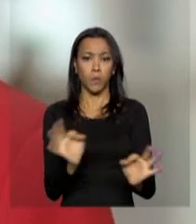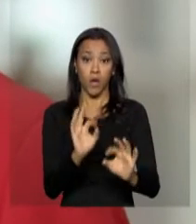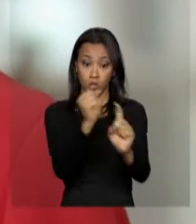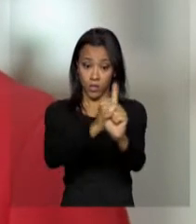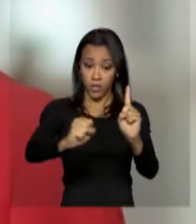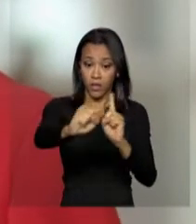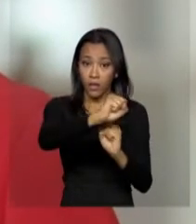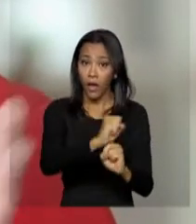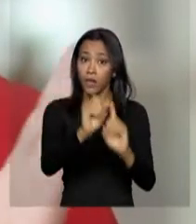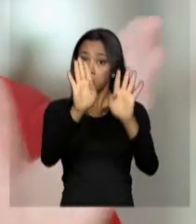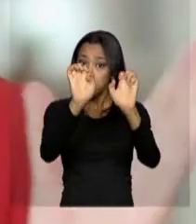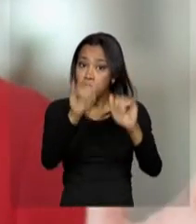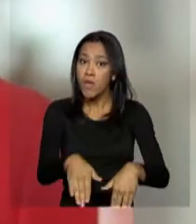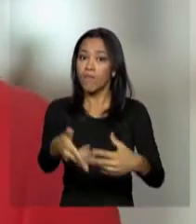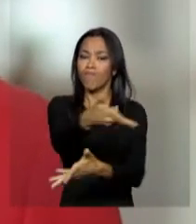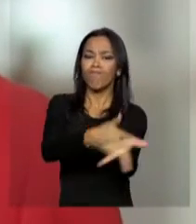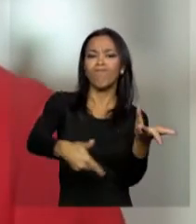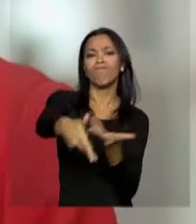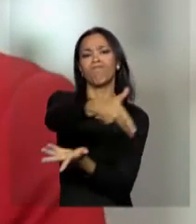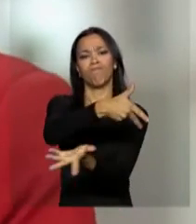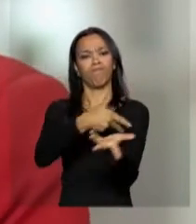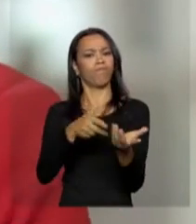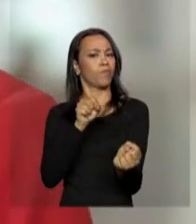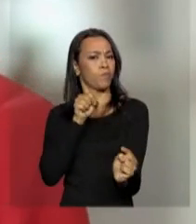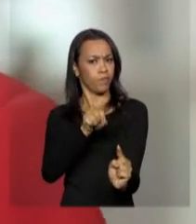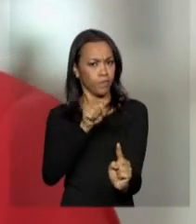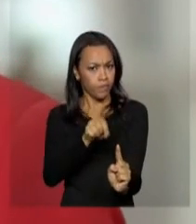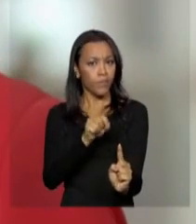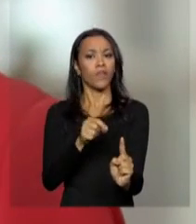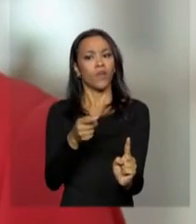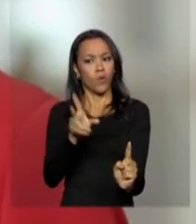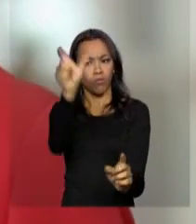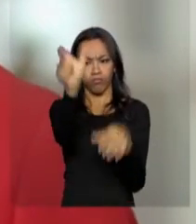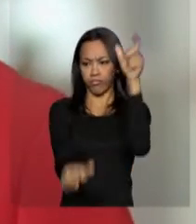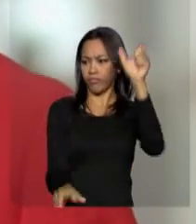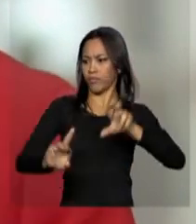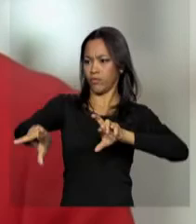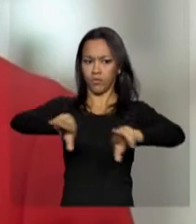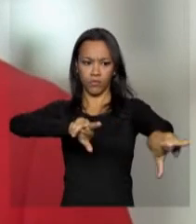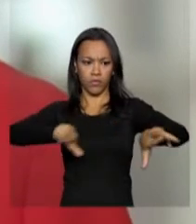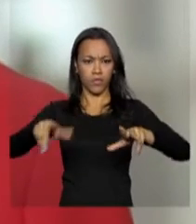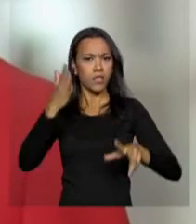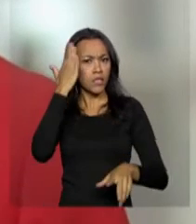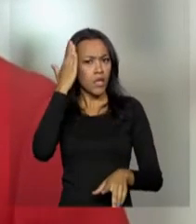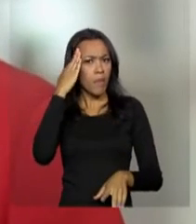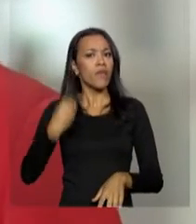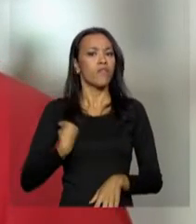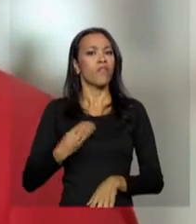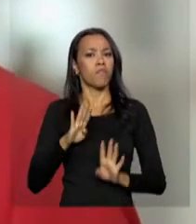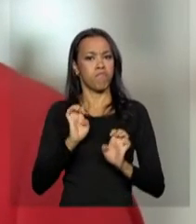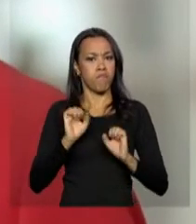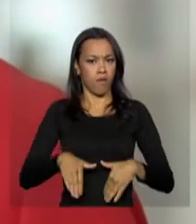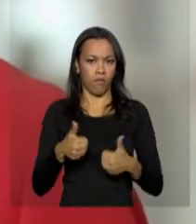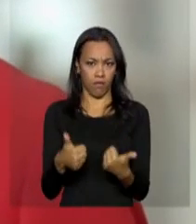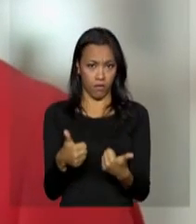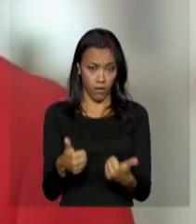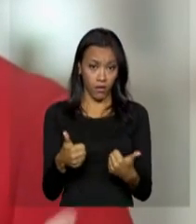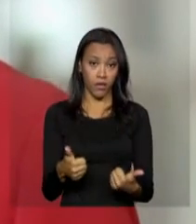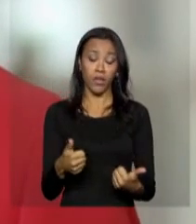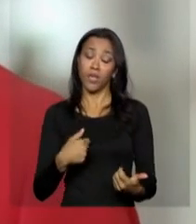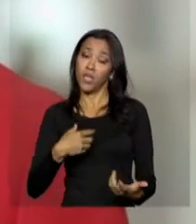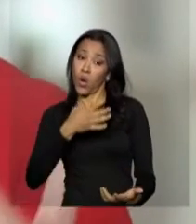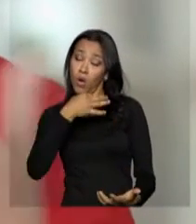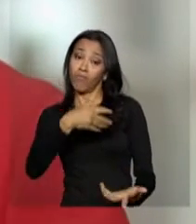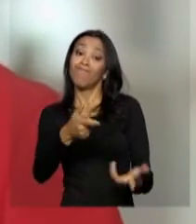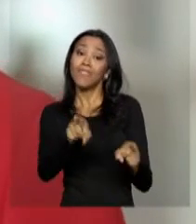civilizada deve aprender a conviver muito bem com as diferenças deve aprender a tolerar as divergências culturais